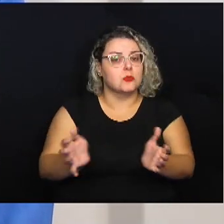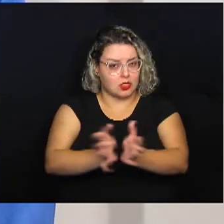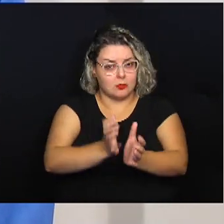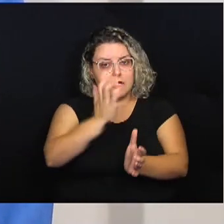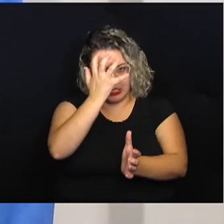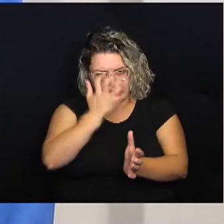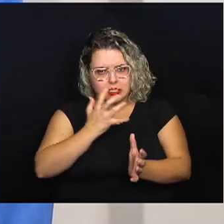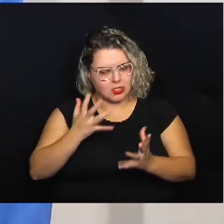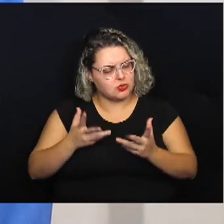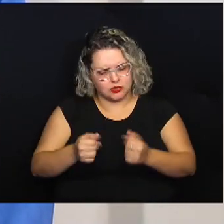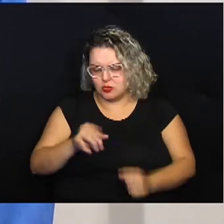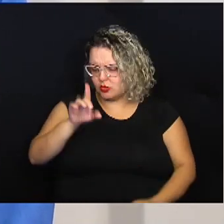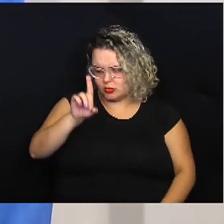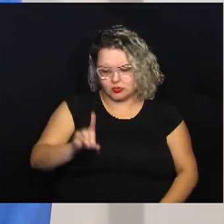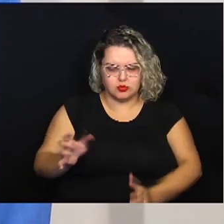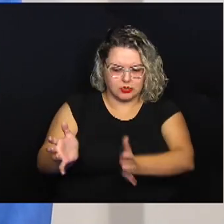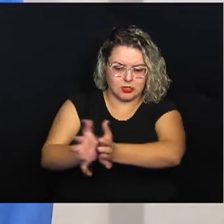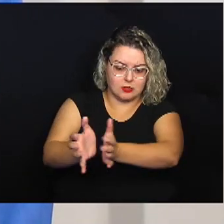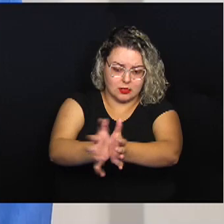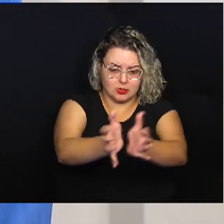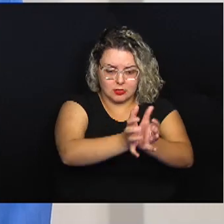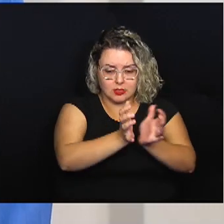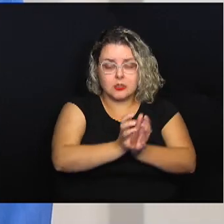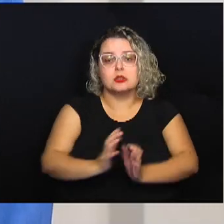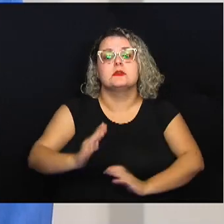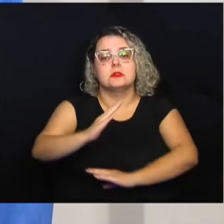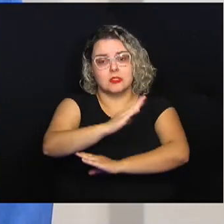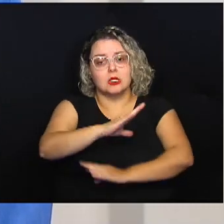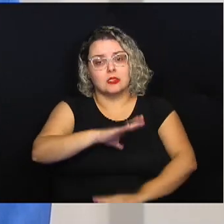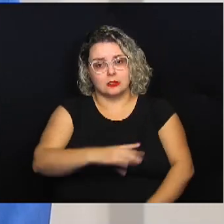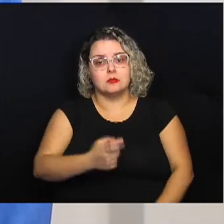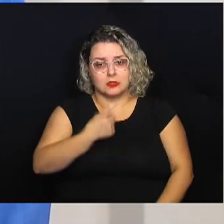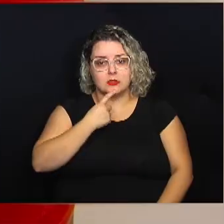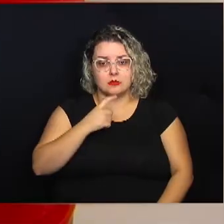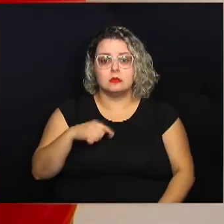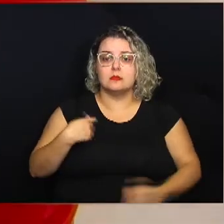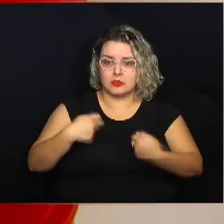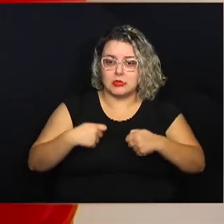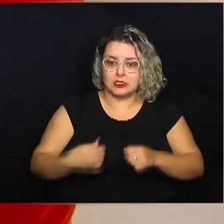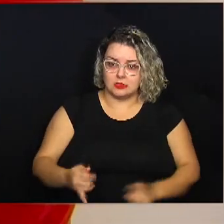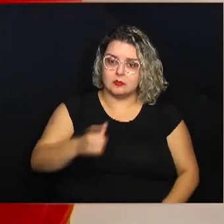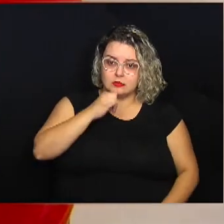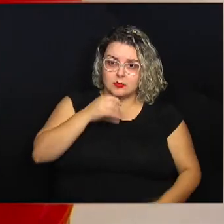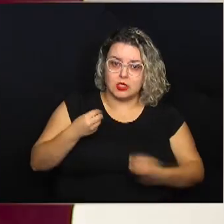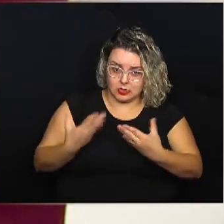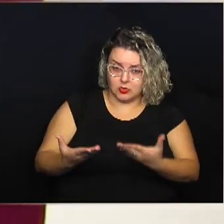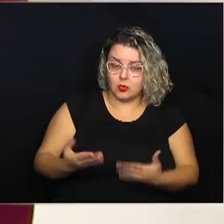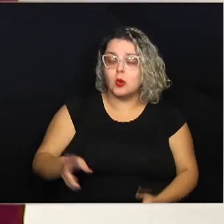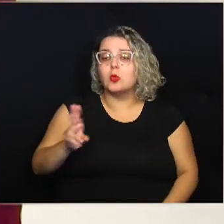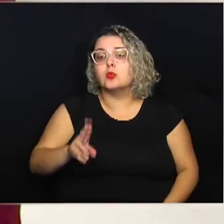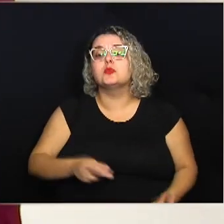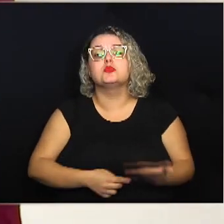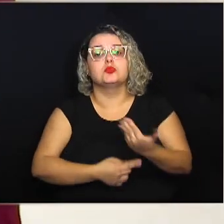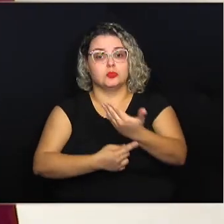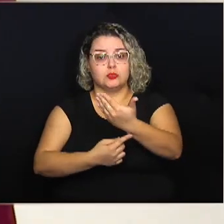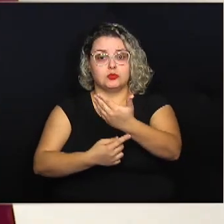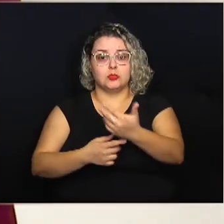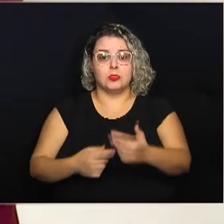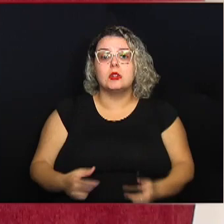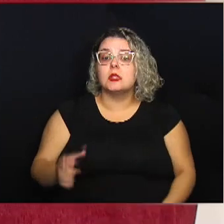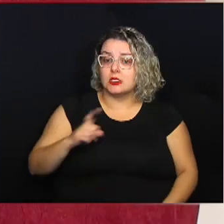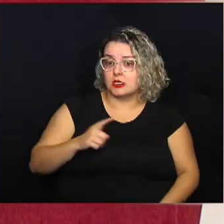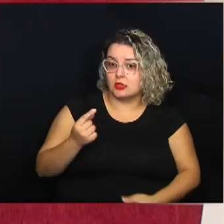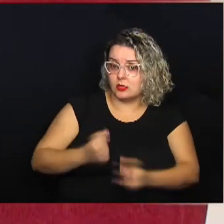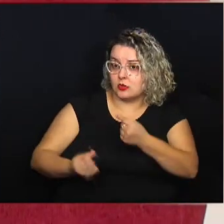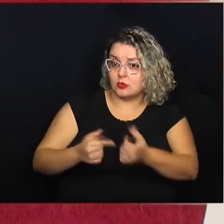todos os departamentos da Câmara Municipal de Campinas. A gente tem que dar o exemplo. O uso da tecnologia foi algo que gerou economia